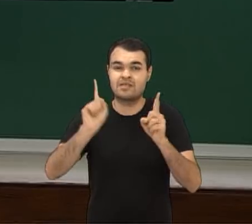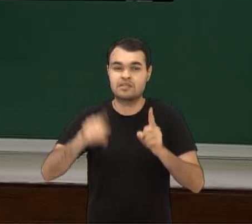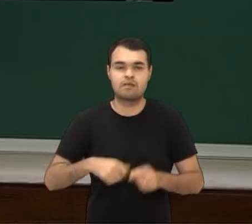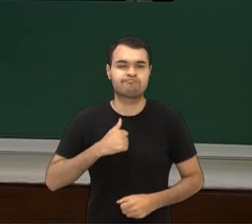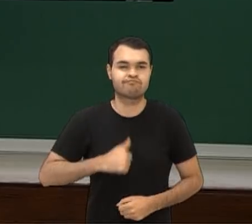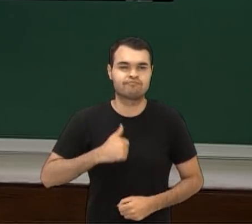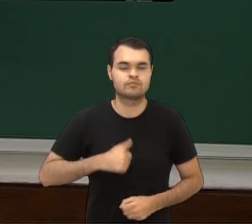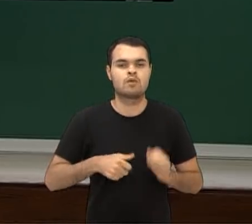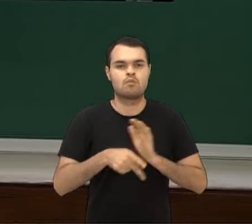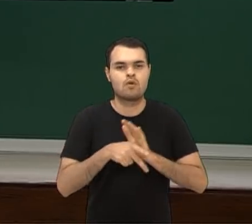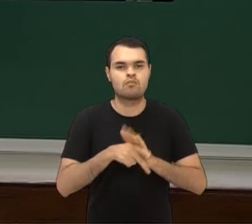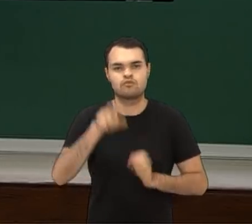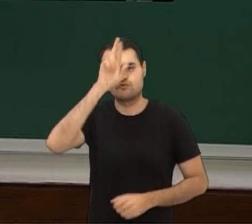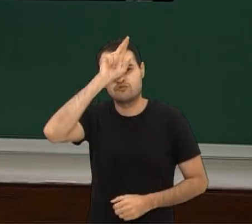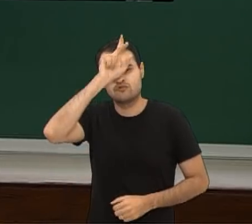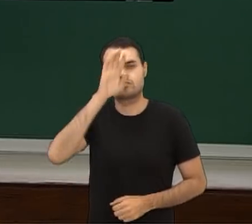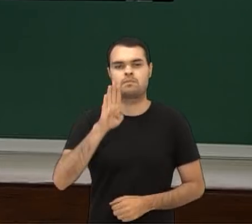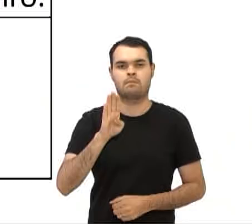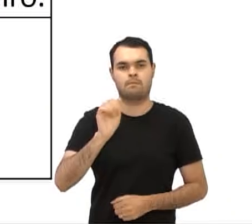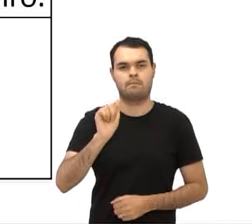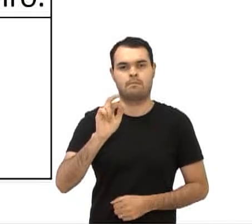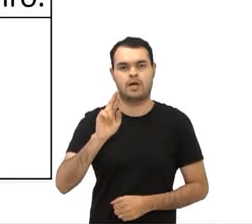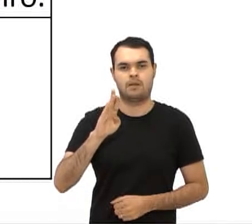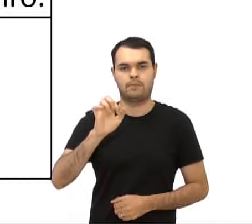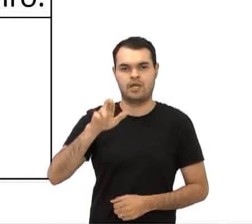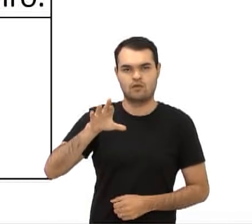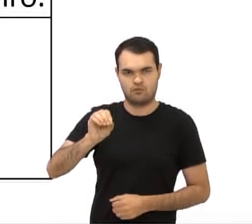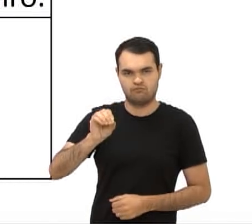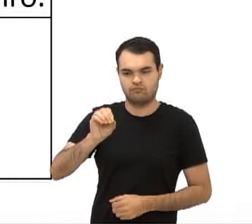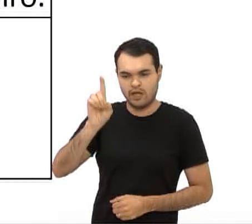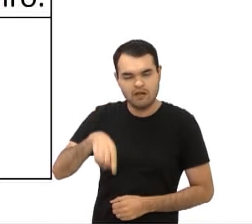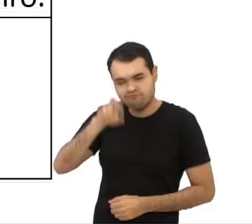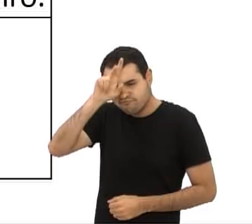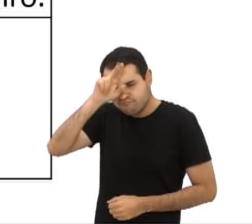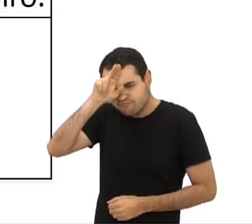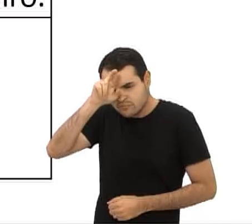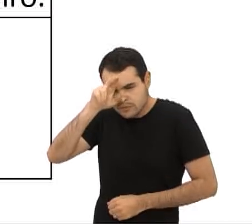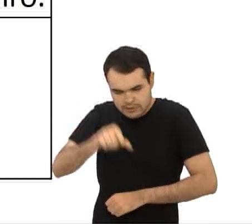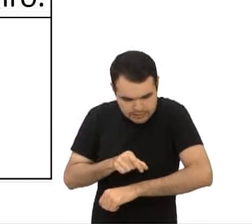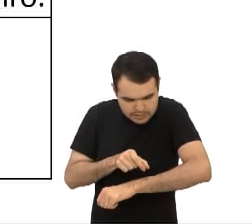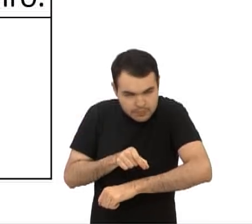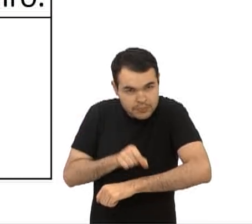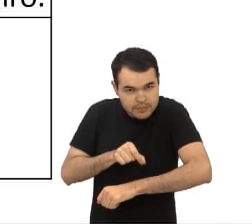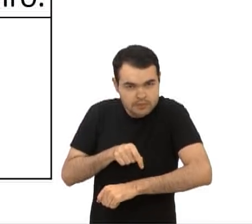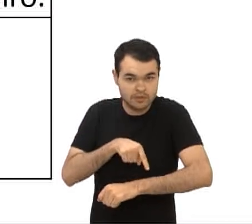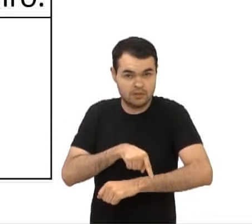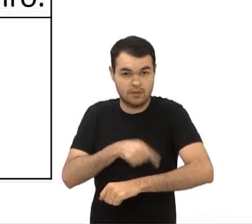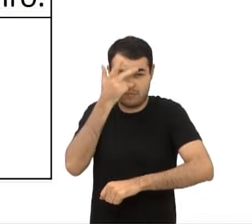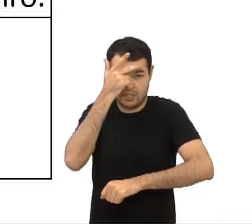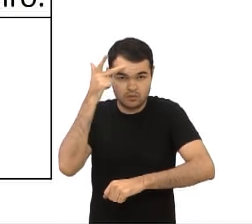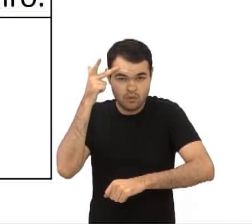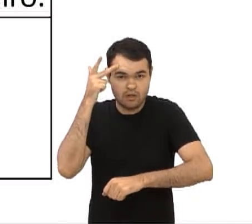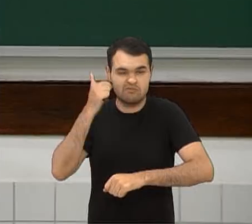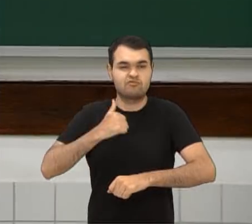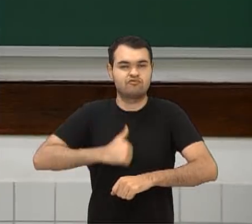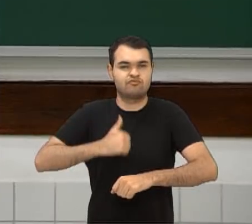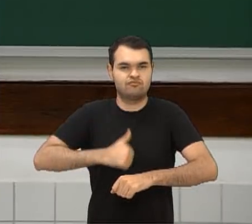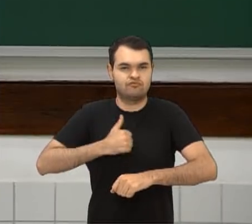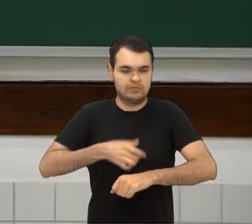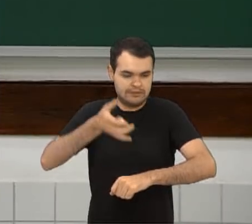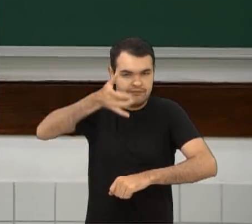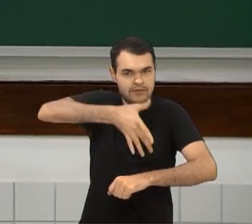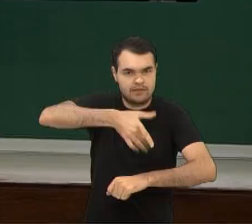do barbeiro. O barbeiro é um insetinho que quando ele pica a pessoa, ele acaba evacuando, eliminando os